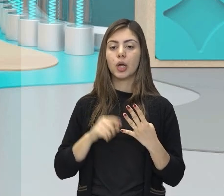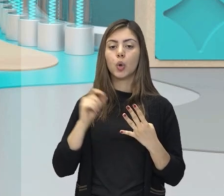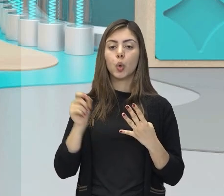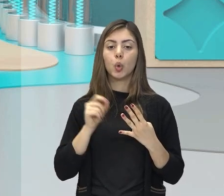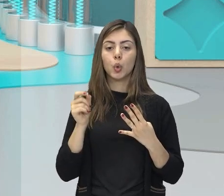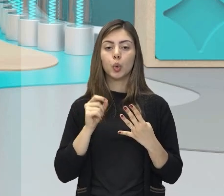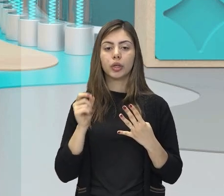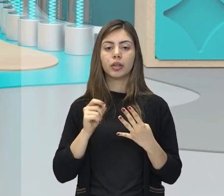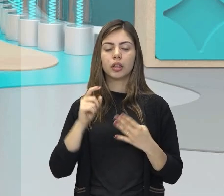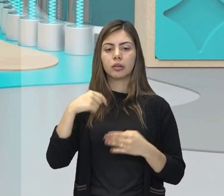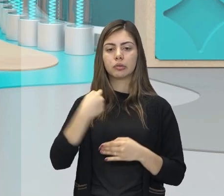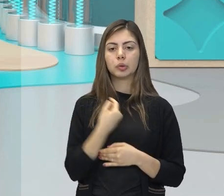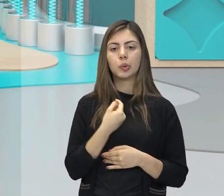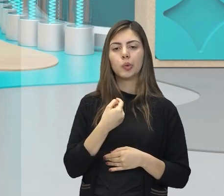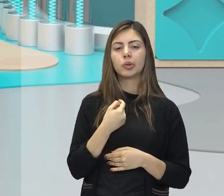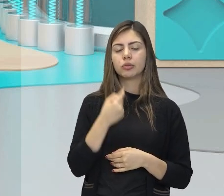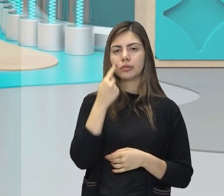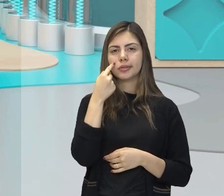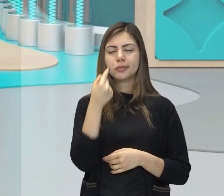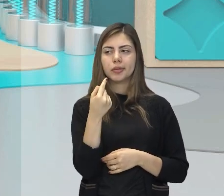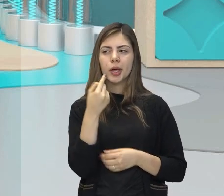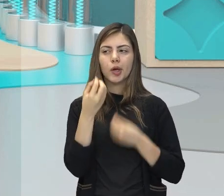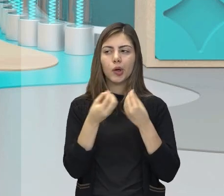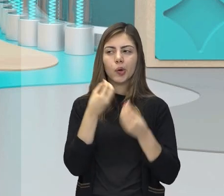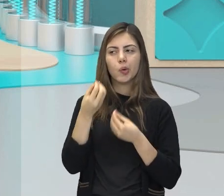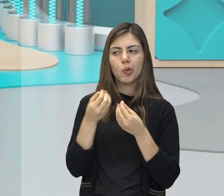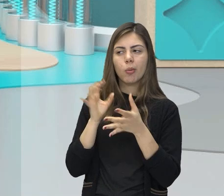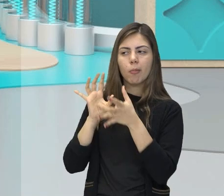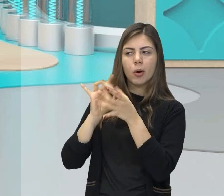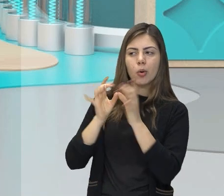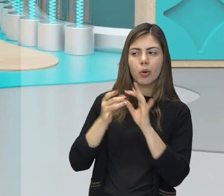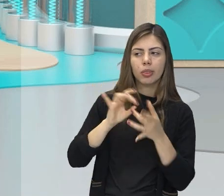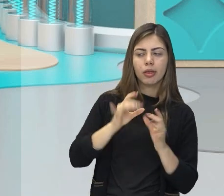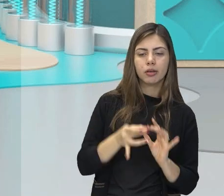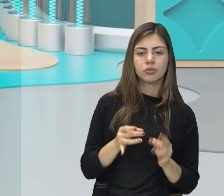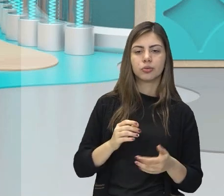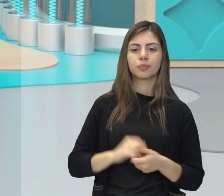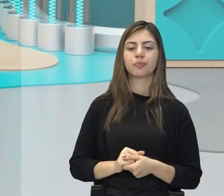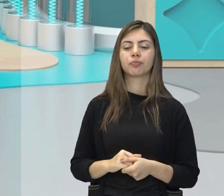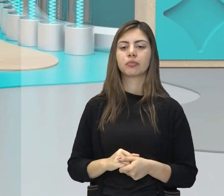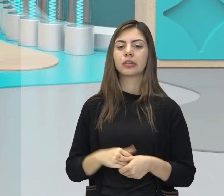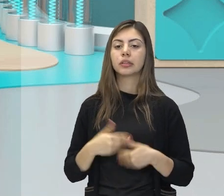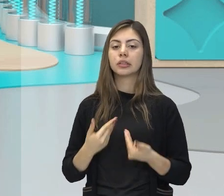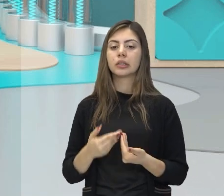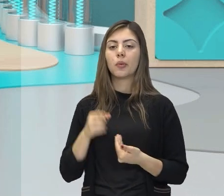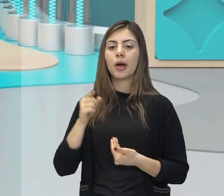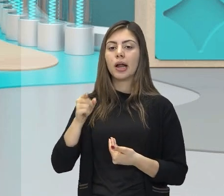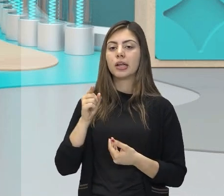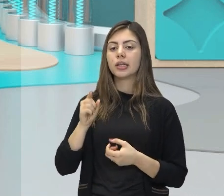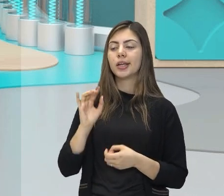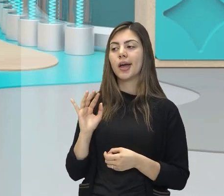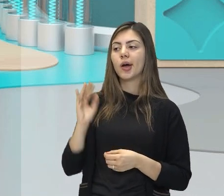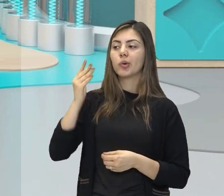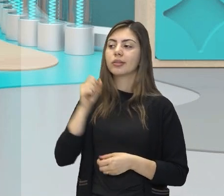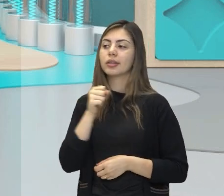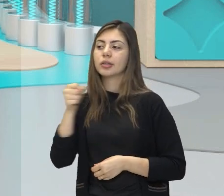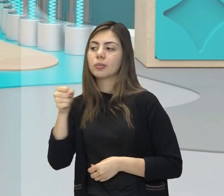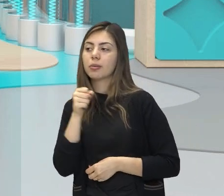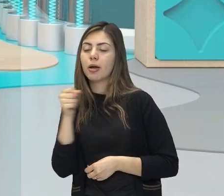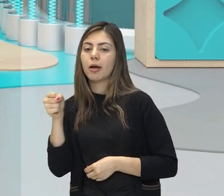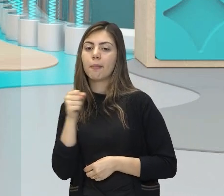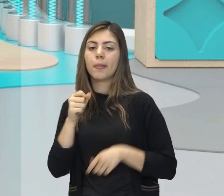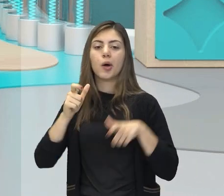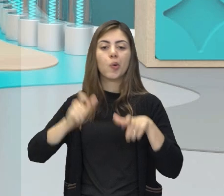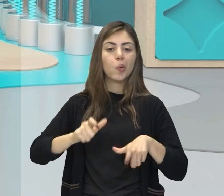também definir um contexto. Então, indicar em que situação essa entrevista vai ocorrer, se você tiver